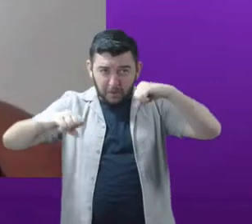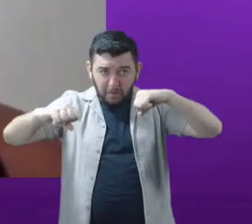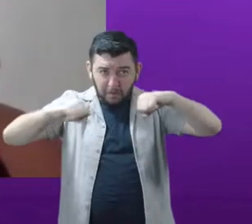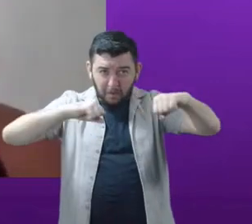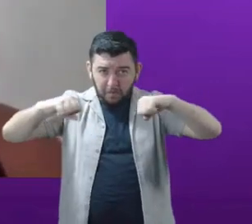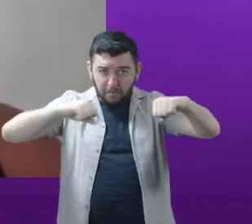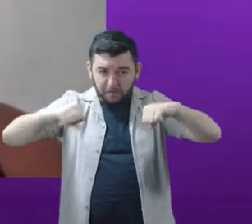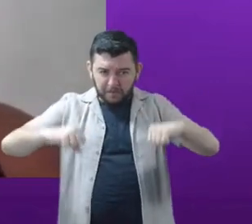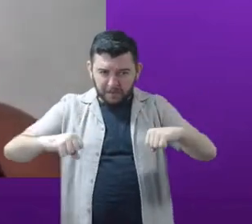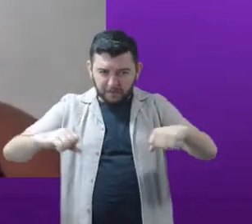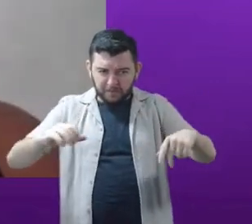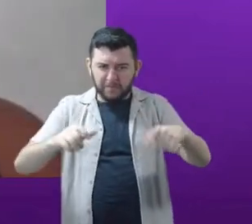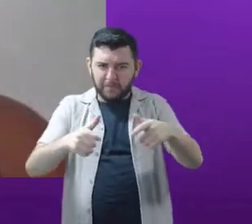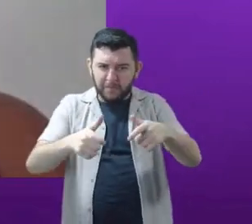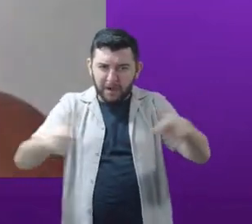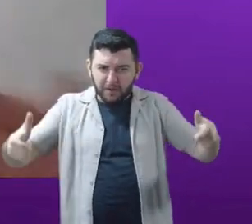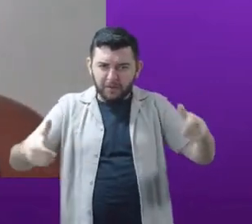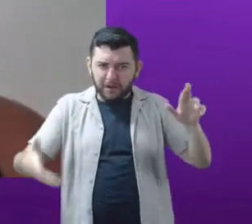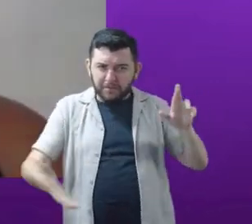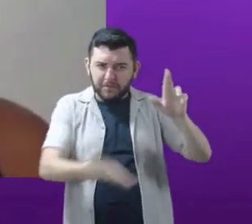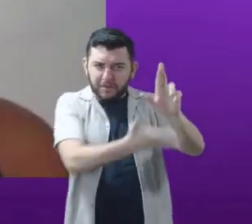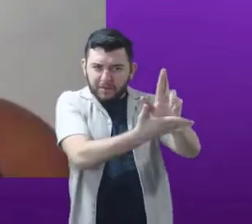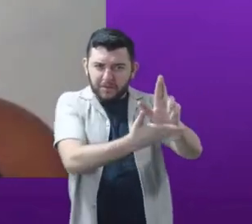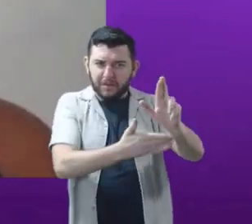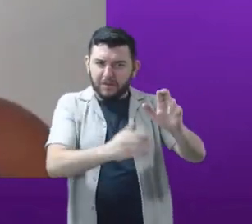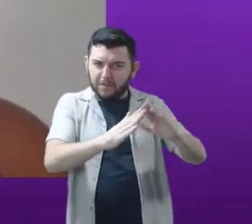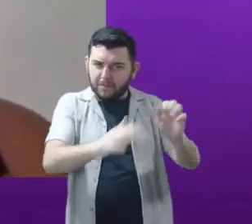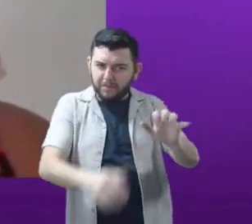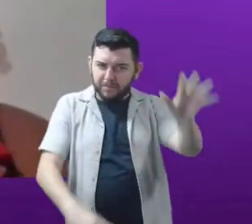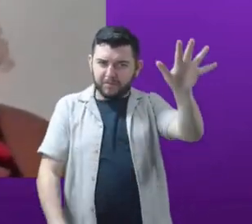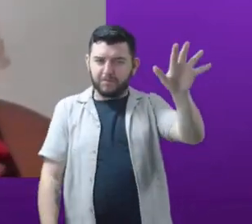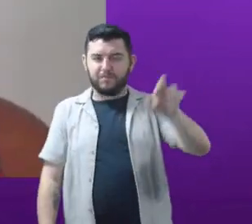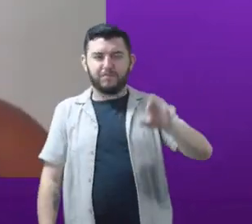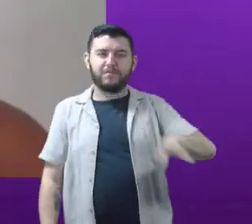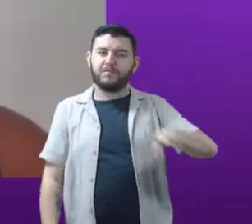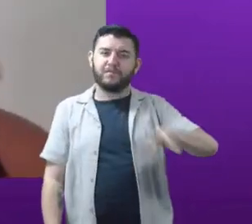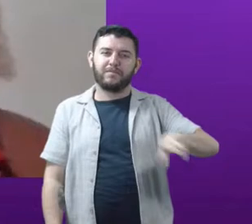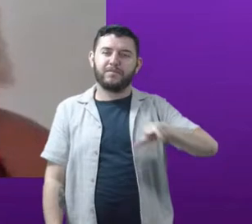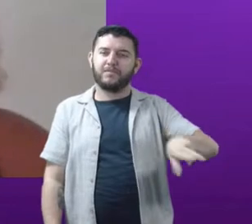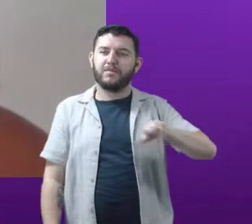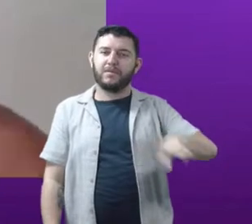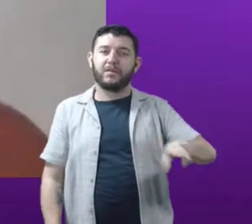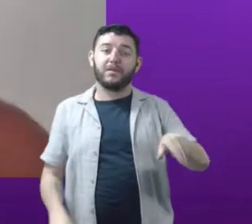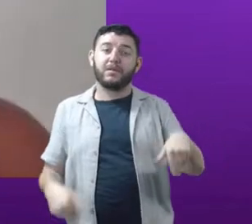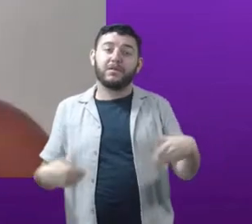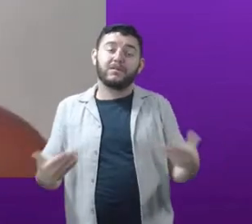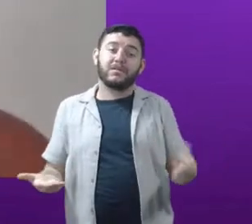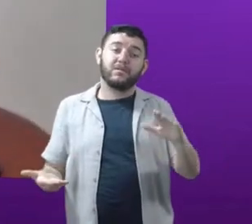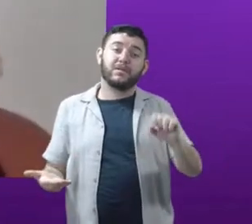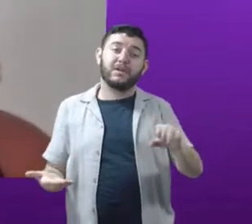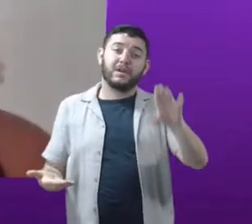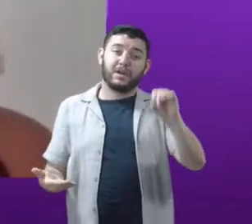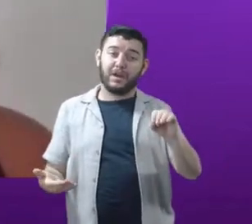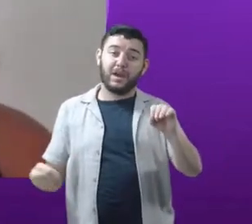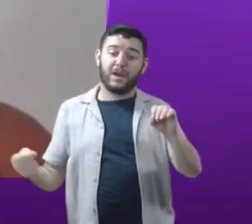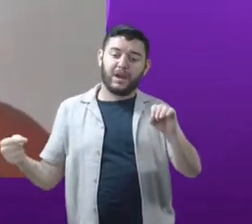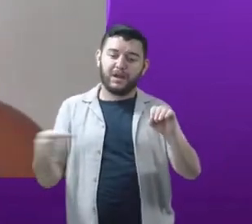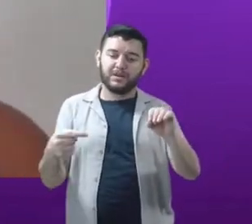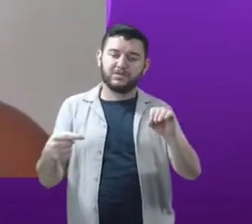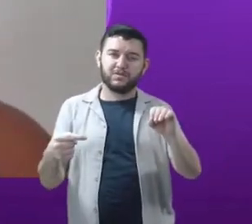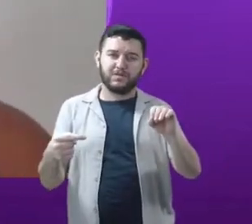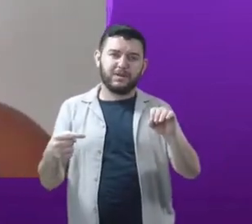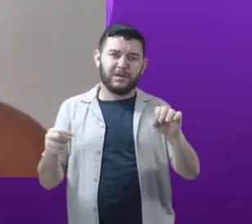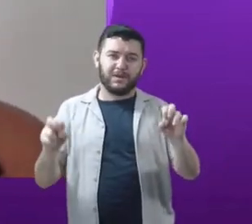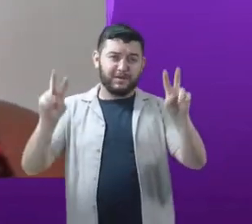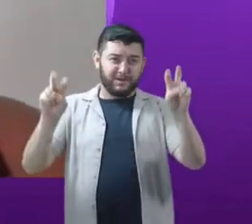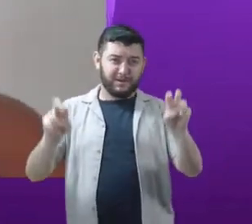pessoas periféricas, né? Por isso que o caso no primeiro momento, deixa de ser chamado de